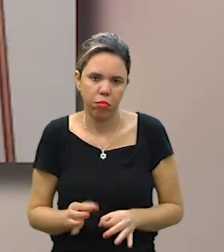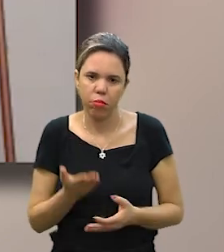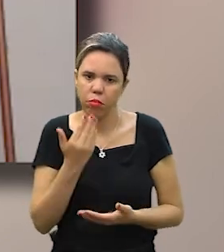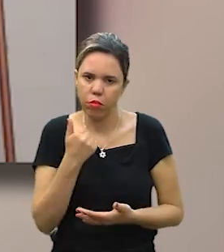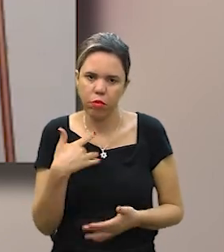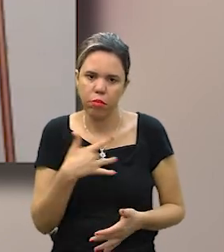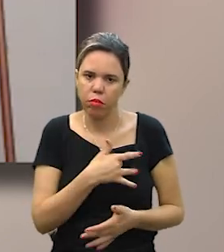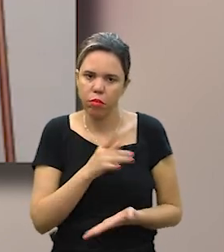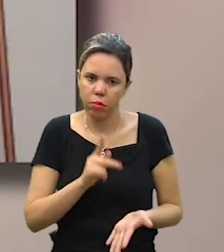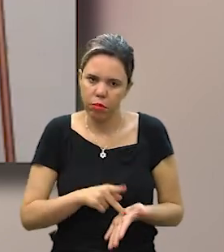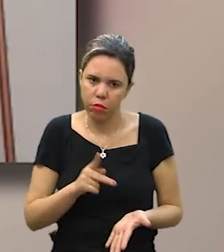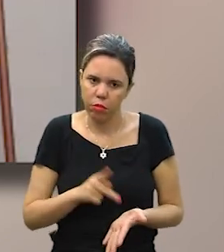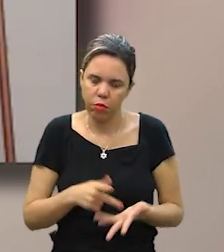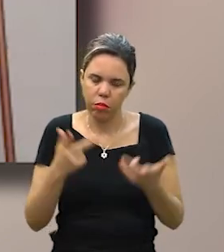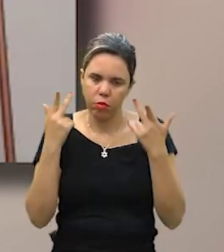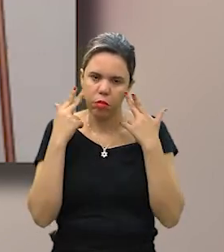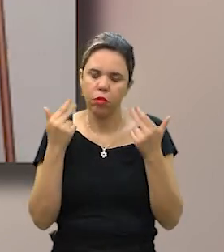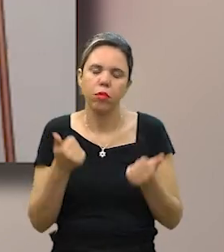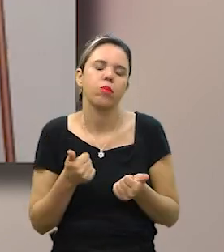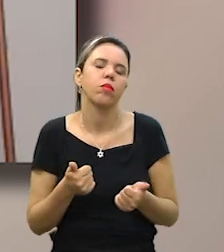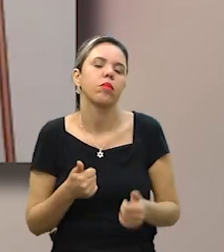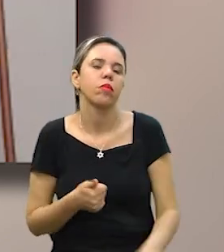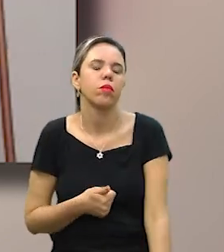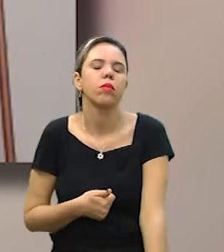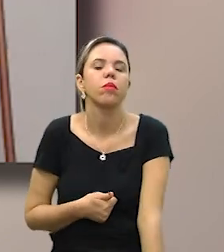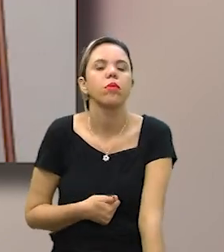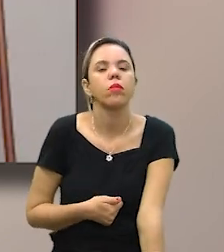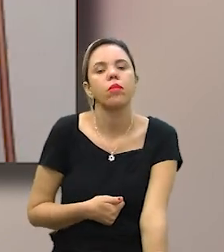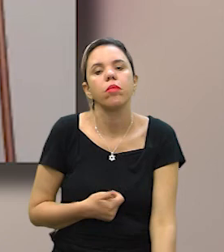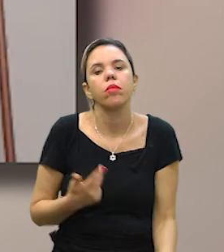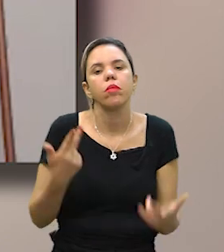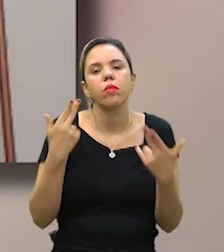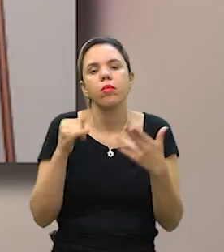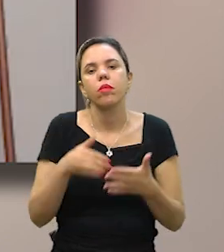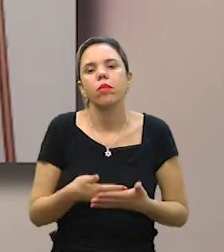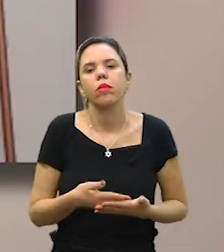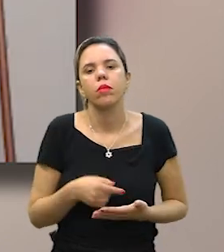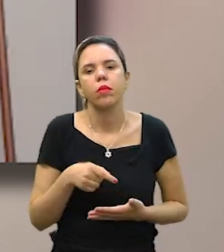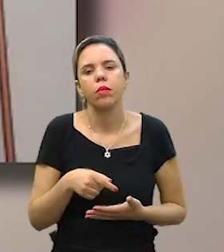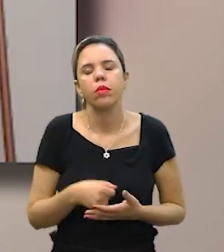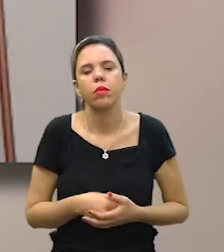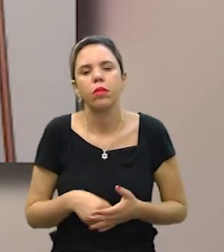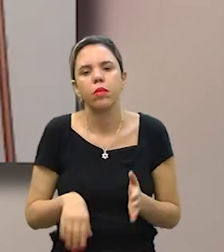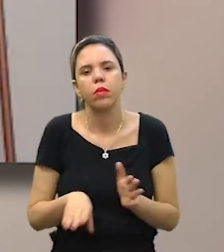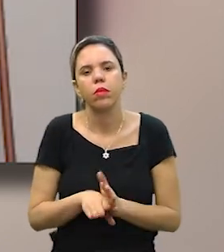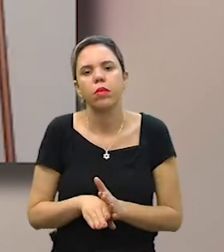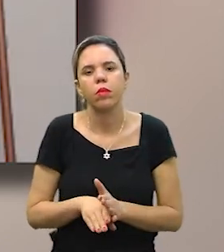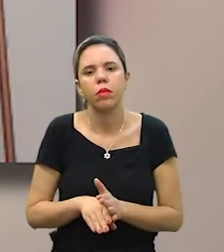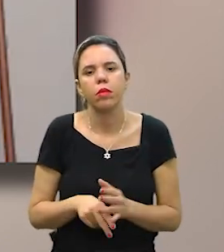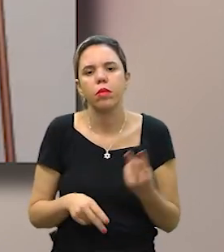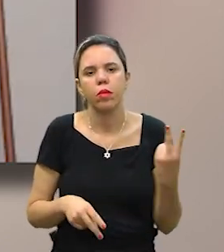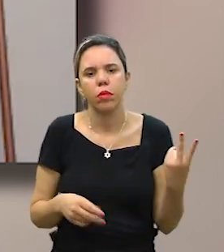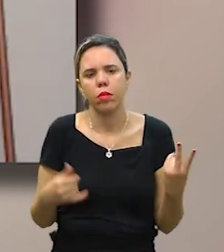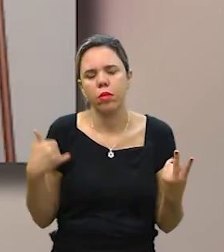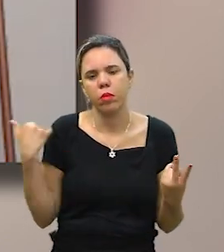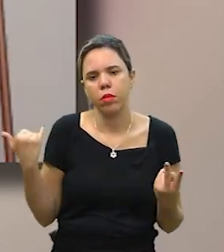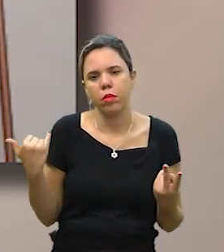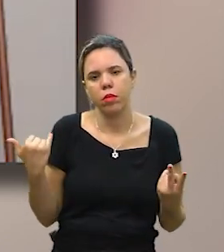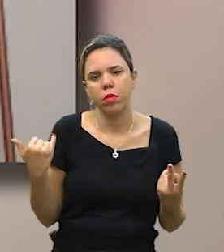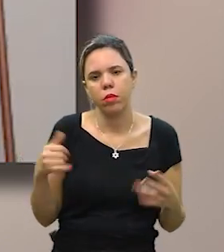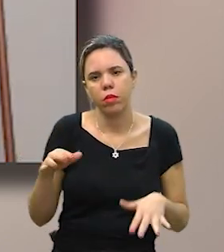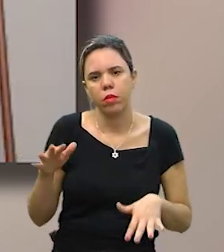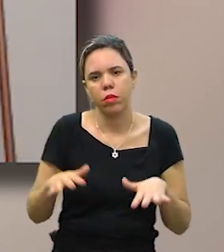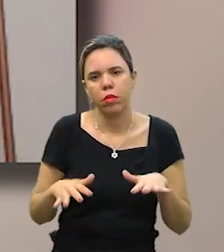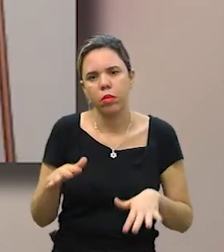ali com alimentos de verdade, comida de verdade. Normalmente esse bebê, ele chega com seus 2